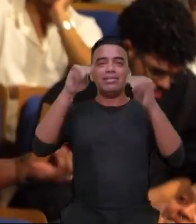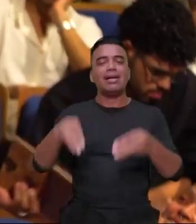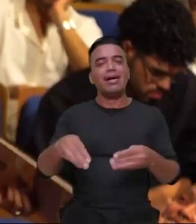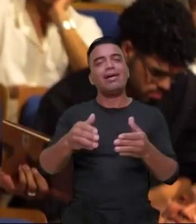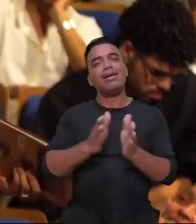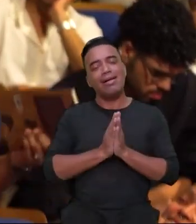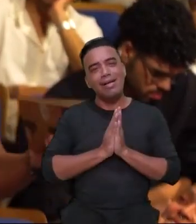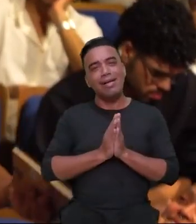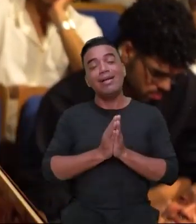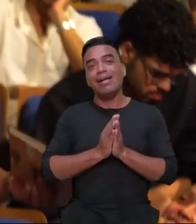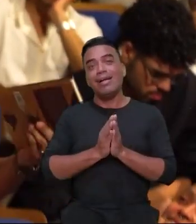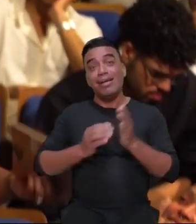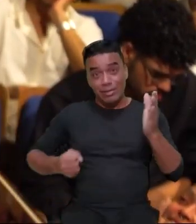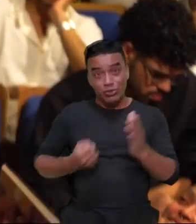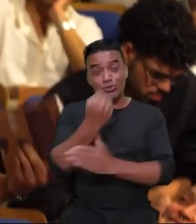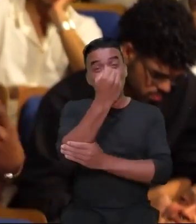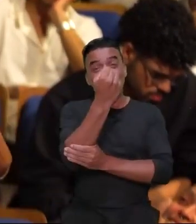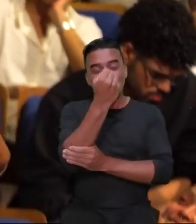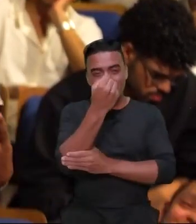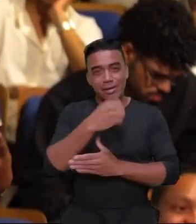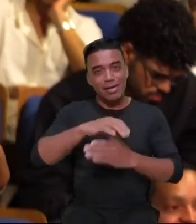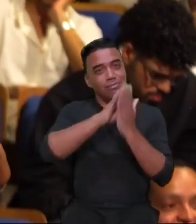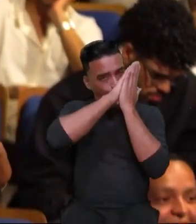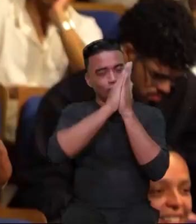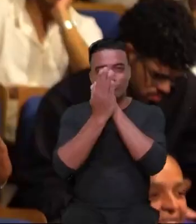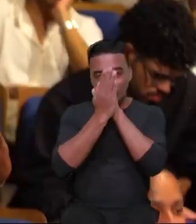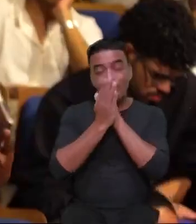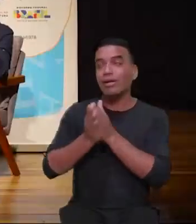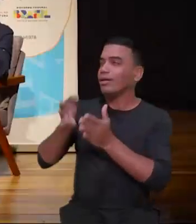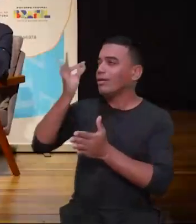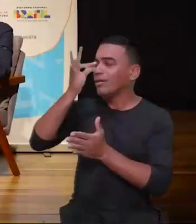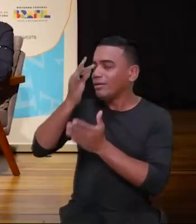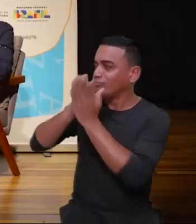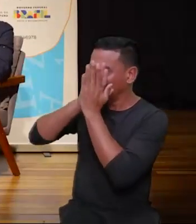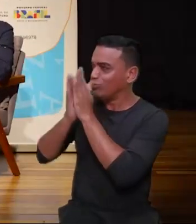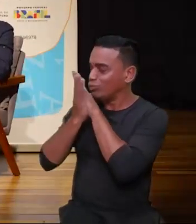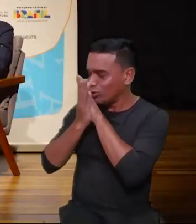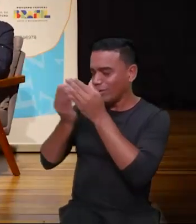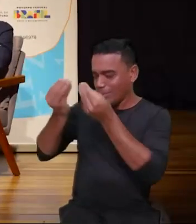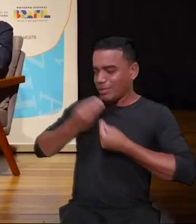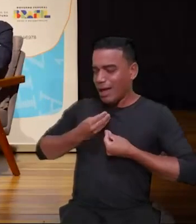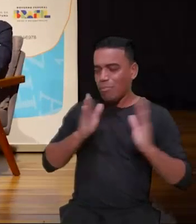tomando bênção a Exu, e agradecendo a você e tomando a sua bênção por me proporcionar esse momento. Axé, axé.